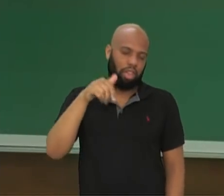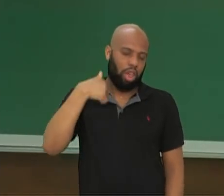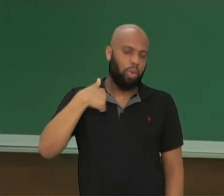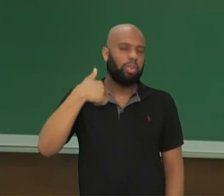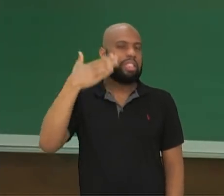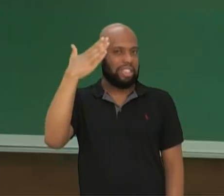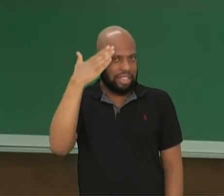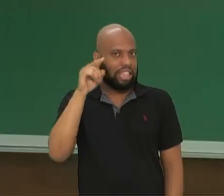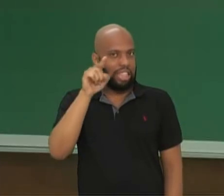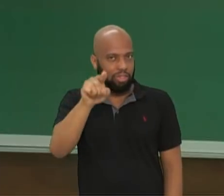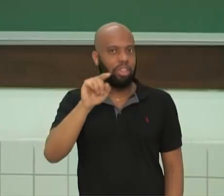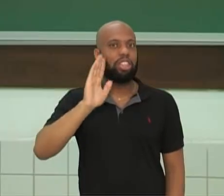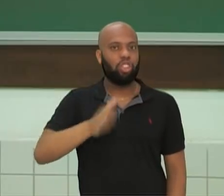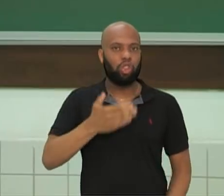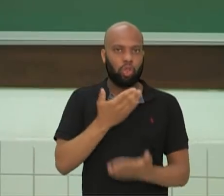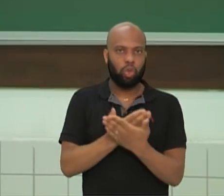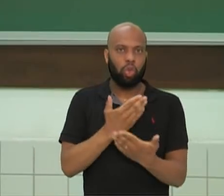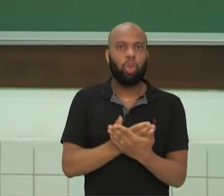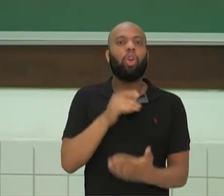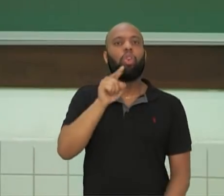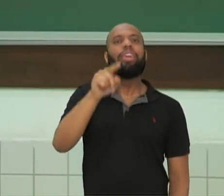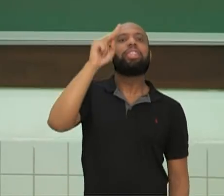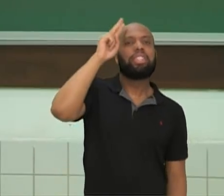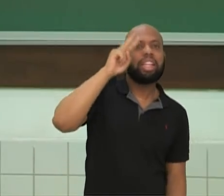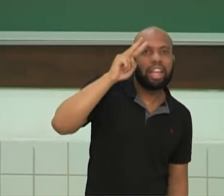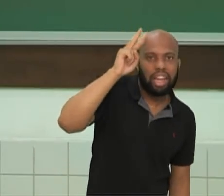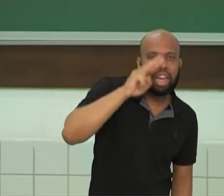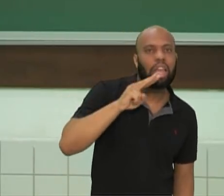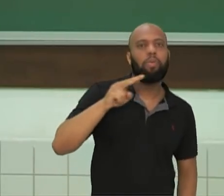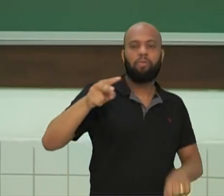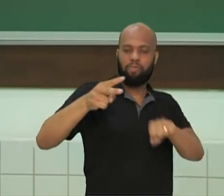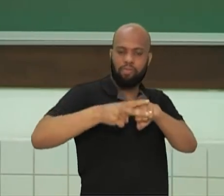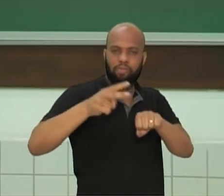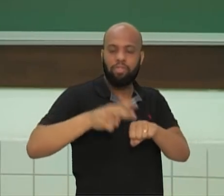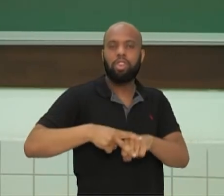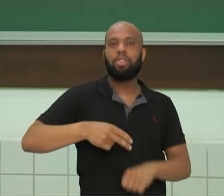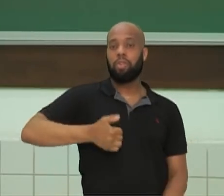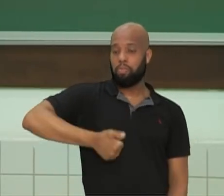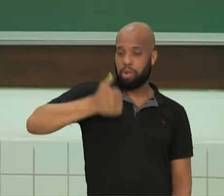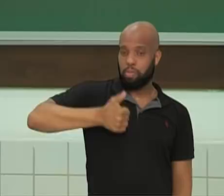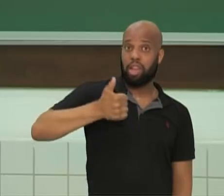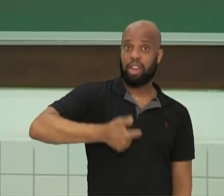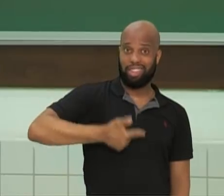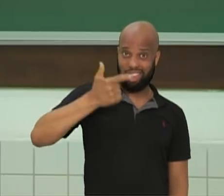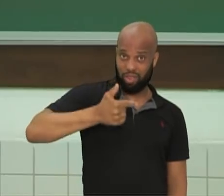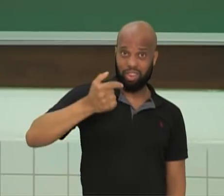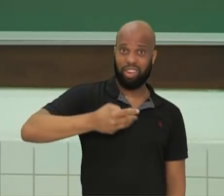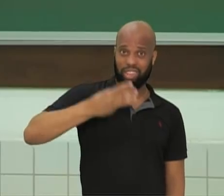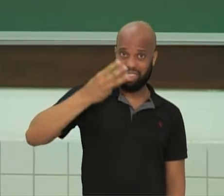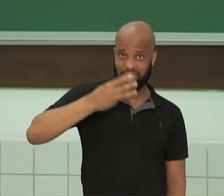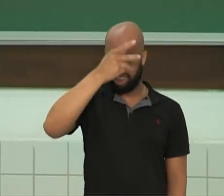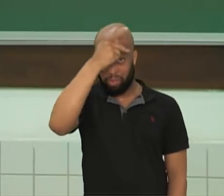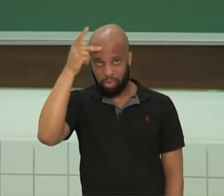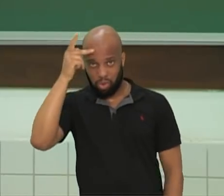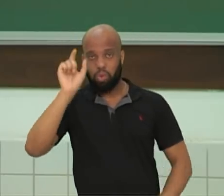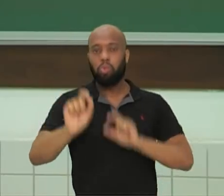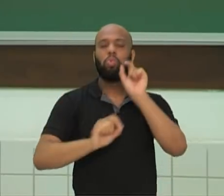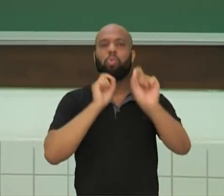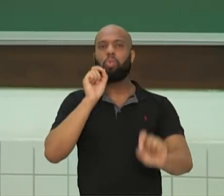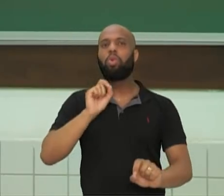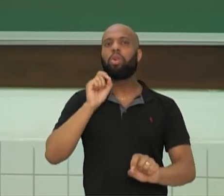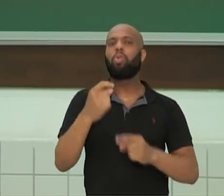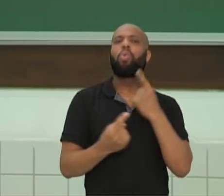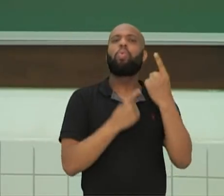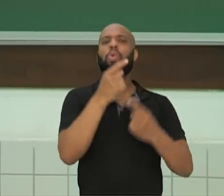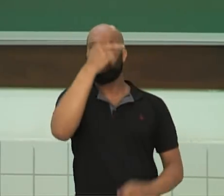sabem, desculpa. Vocês lembram que o verbo, né, na primeira, segunda e terceira pessoa seria em